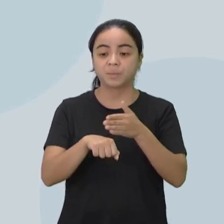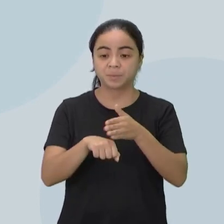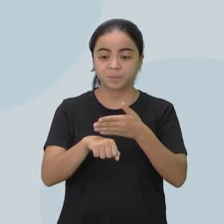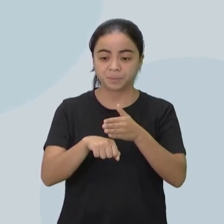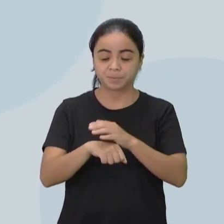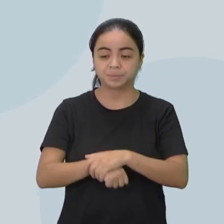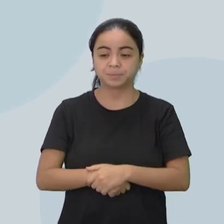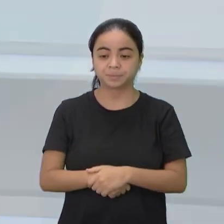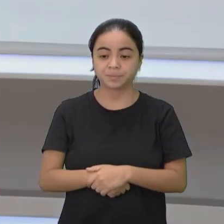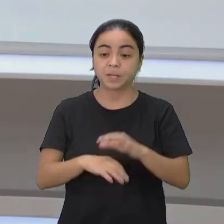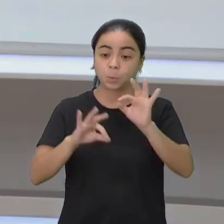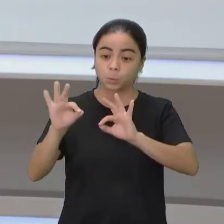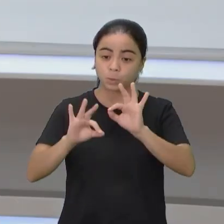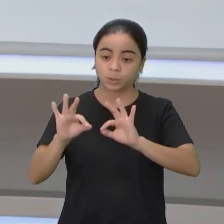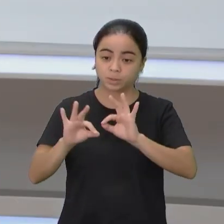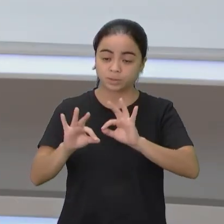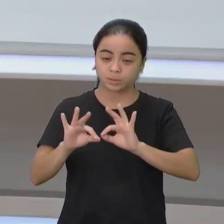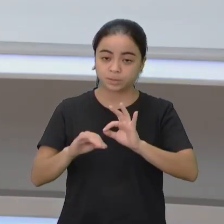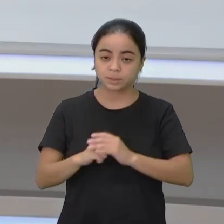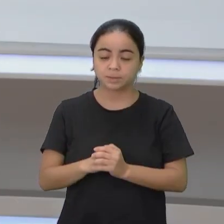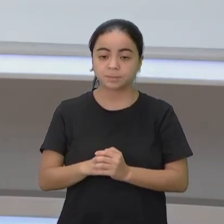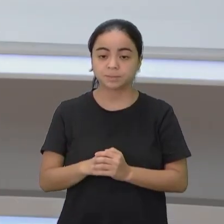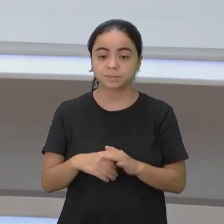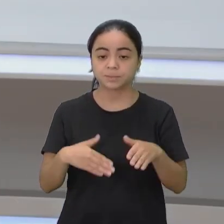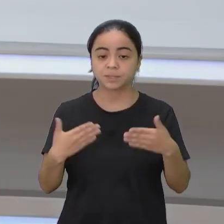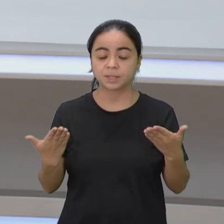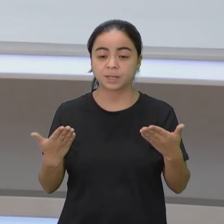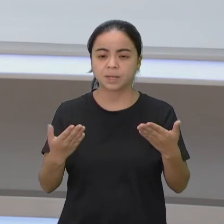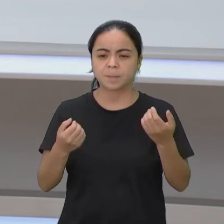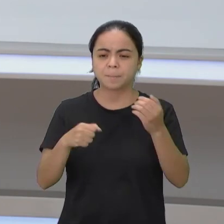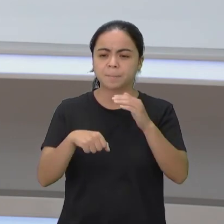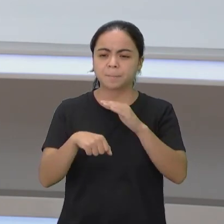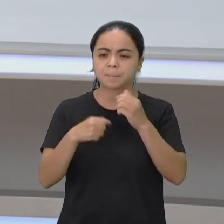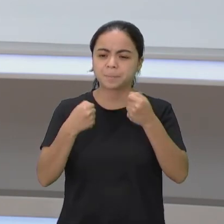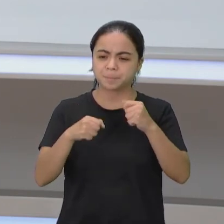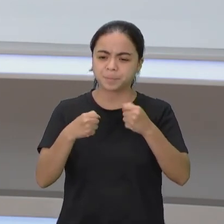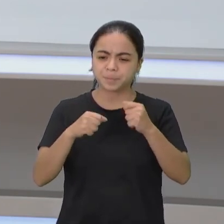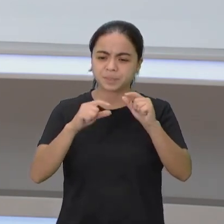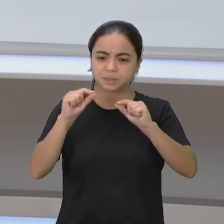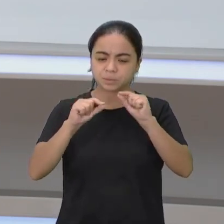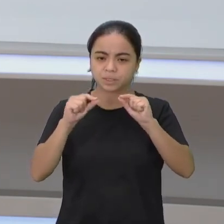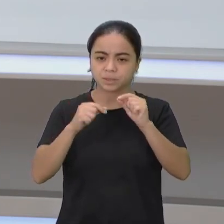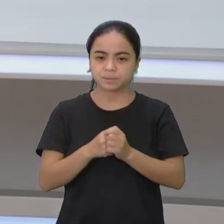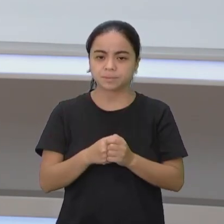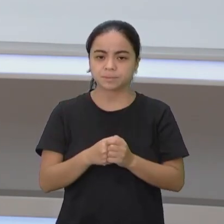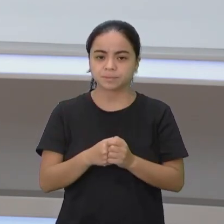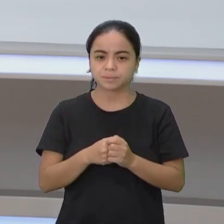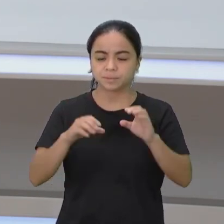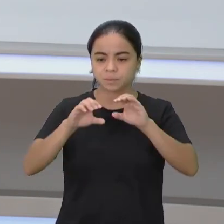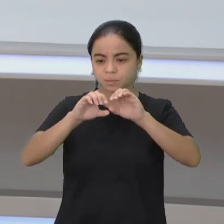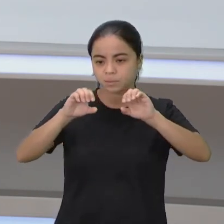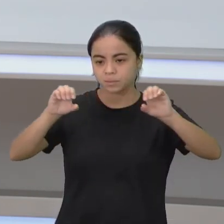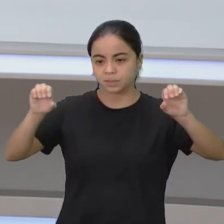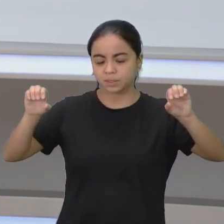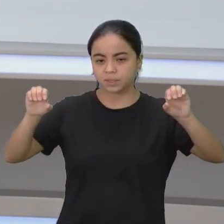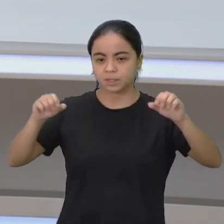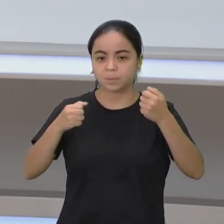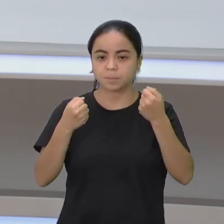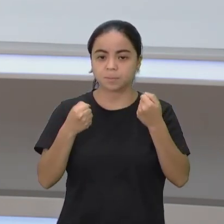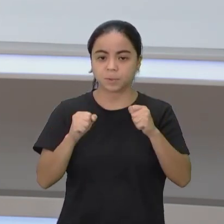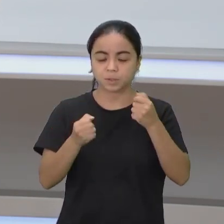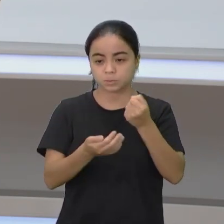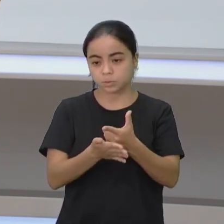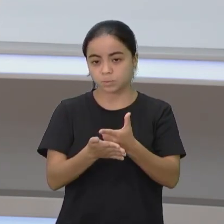tá bom? Para a gente fazer esse experimento. O que vai precisar basicamente? Ó, uma mangueira de nível, você pode comprar na casa